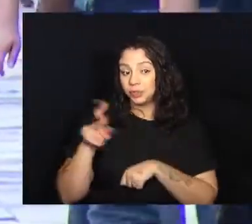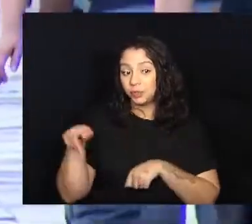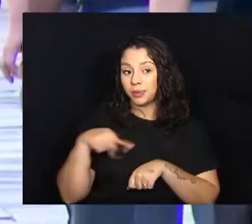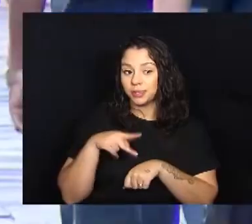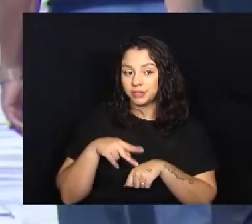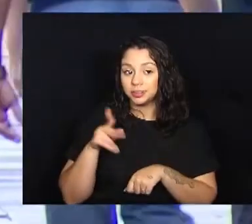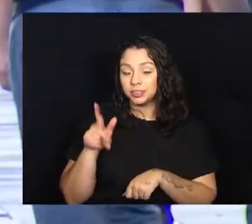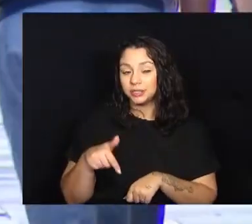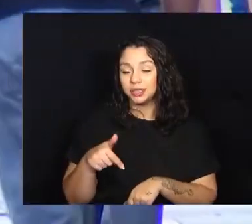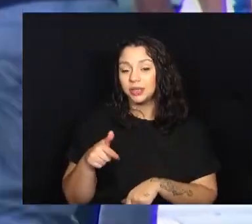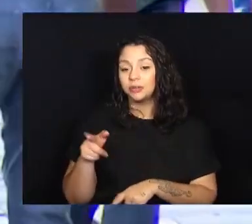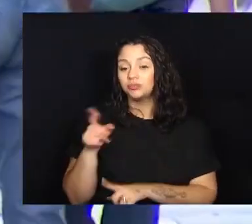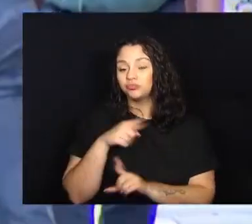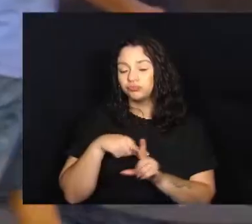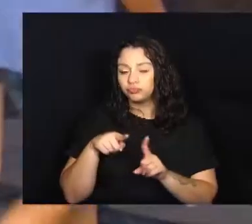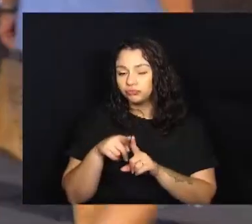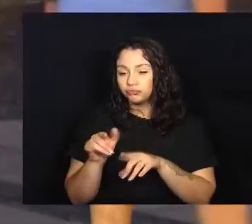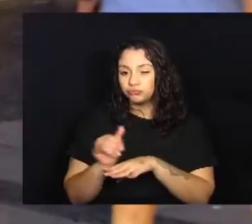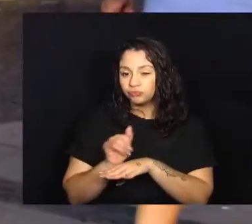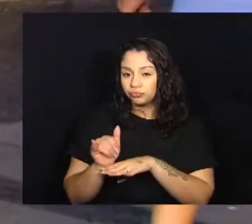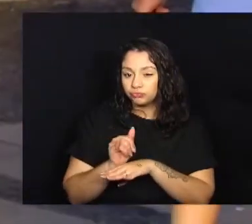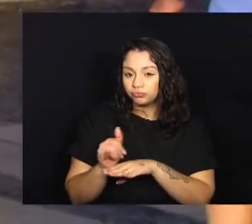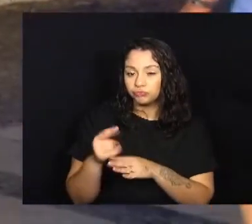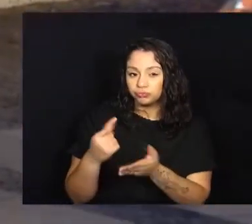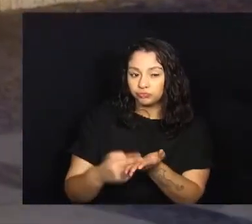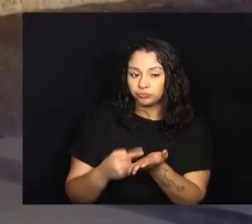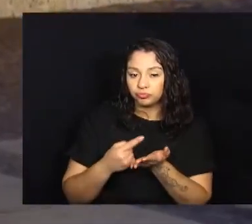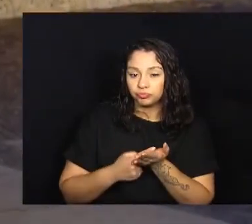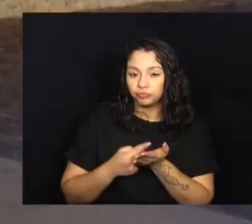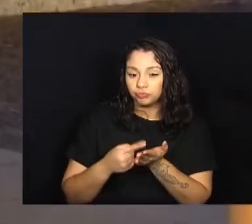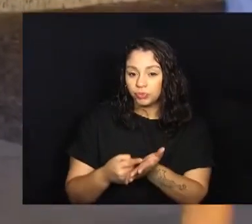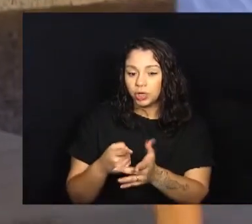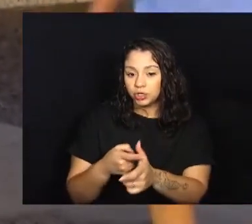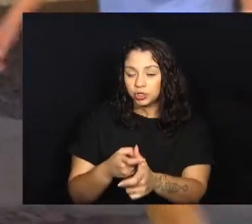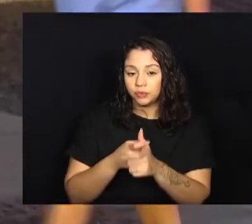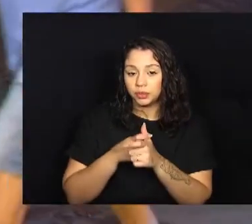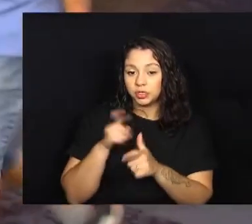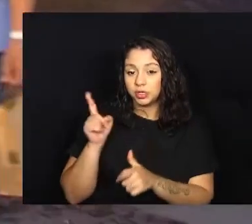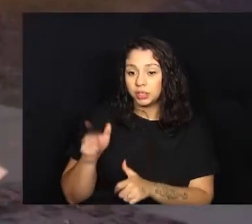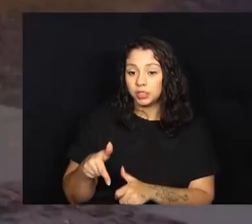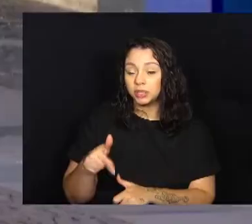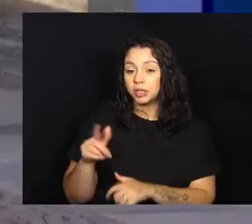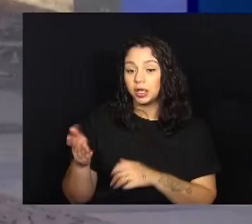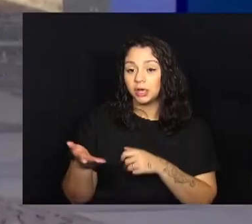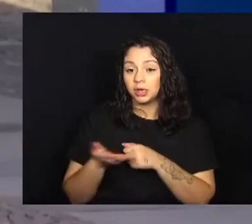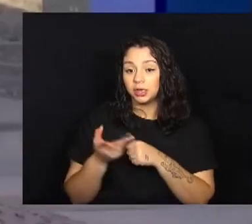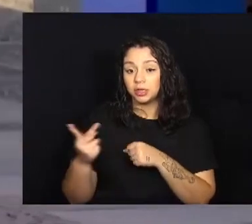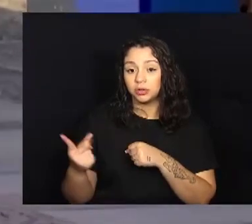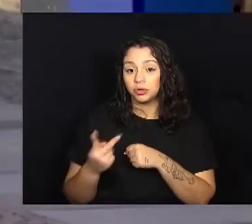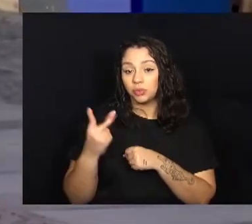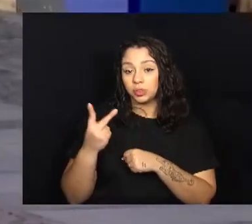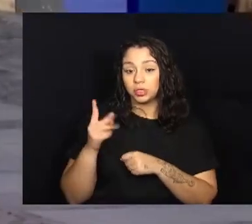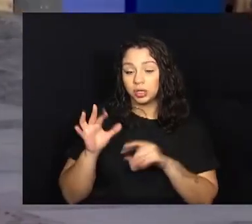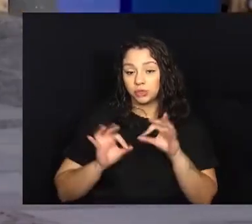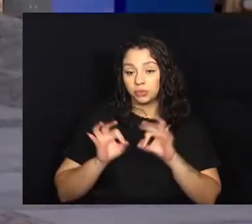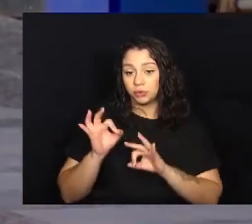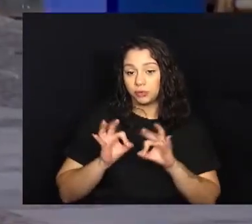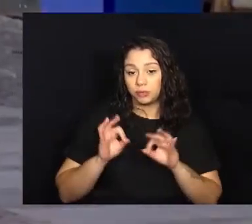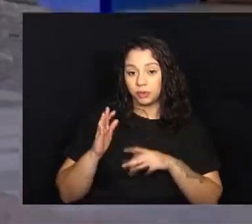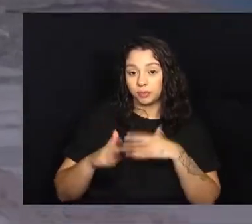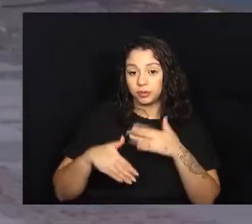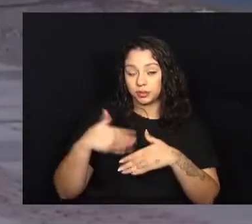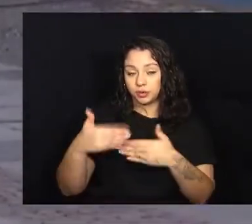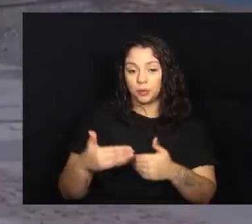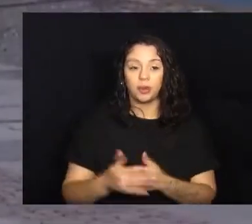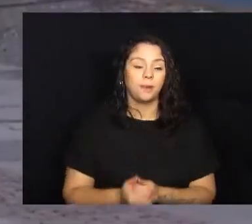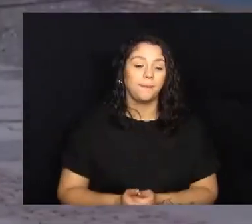dos canais de negociações das dívidas, que fazem parte da faixa 2 do programa Desenrola. Na Serasa já